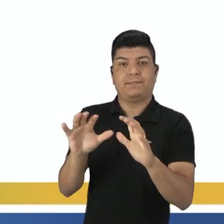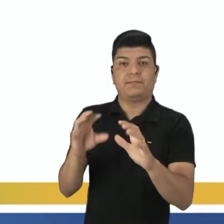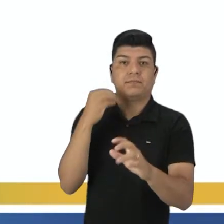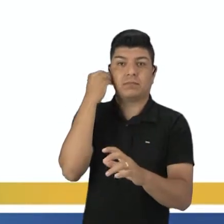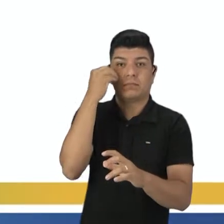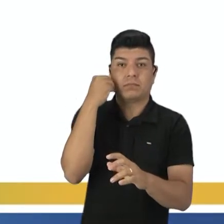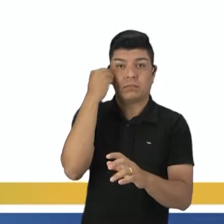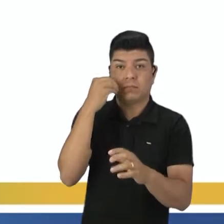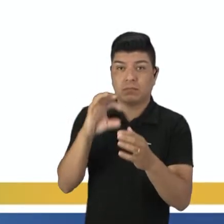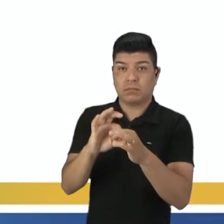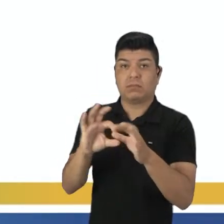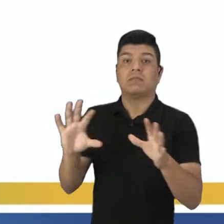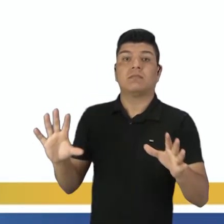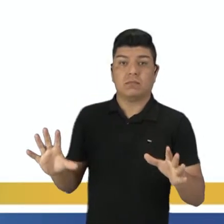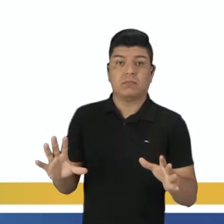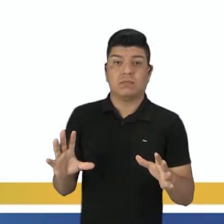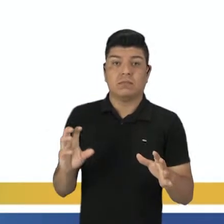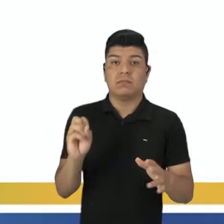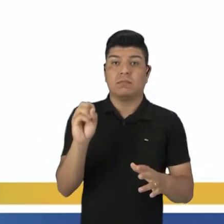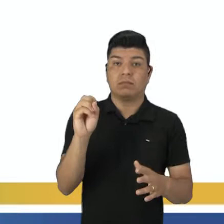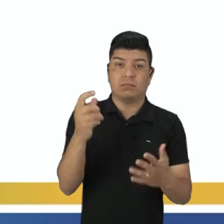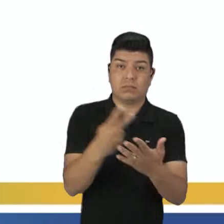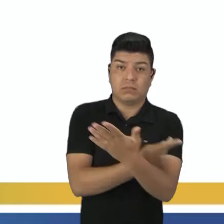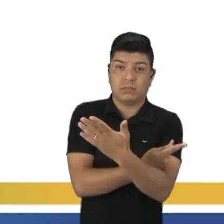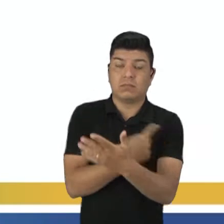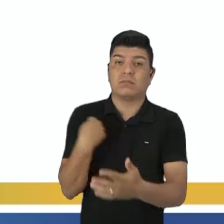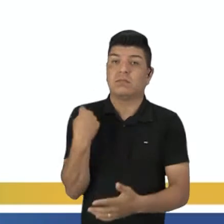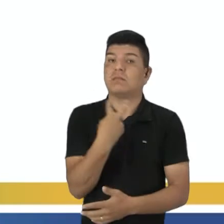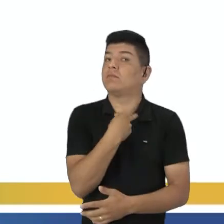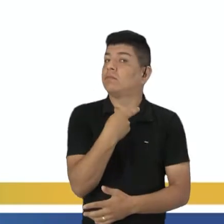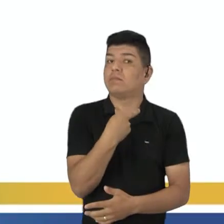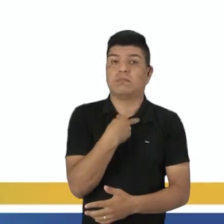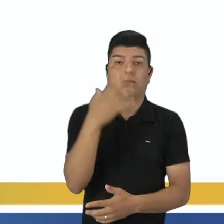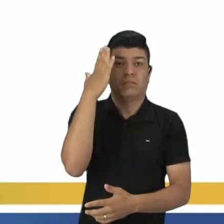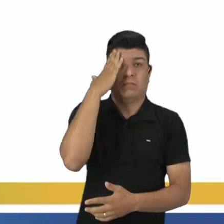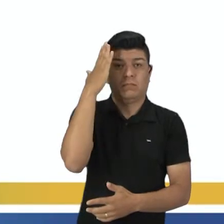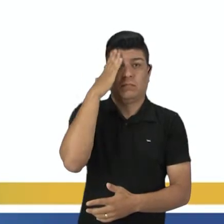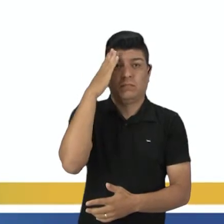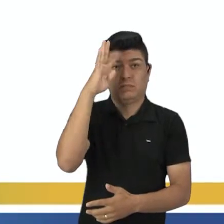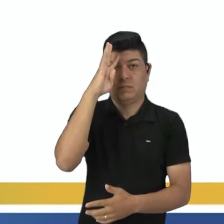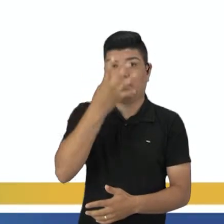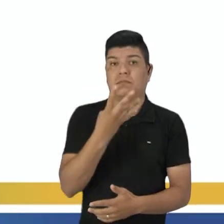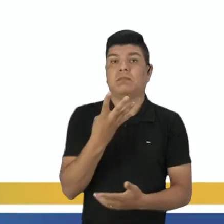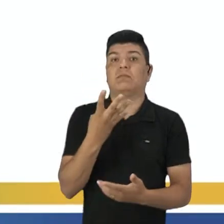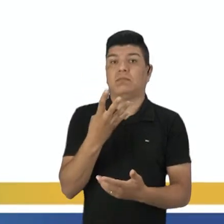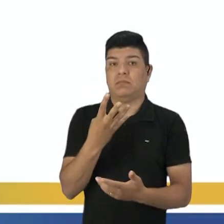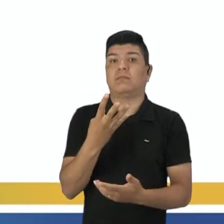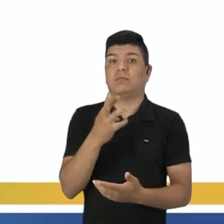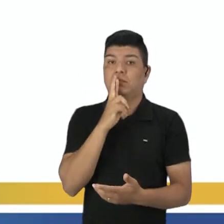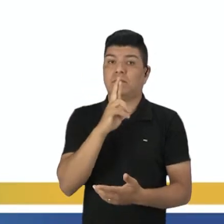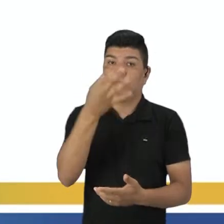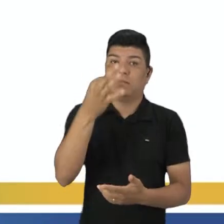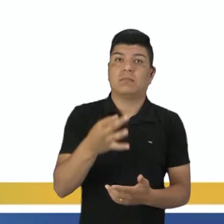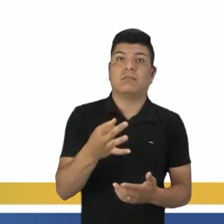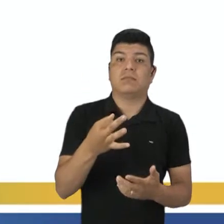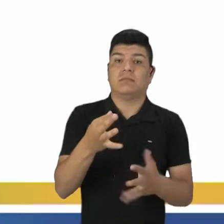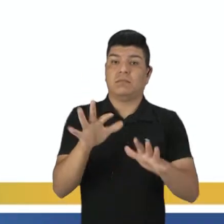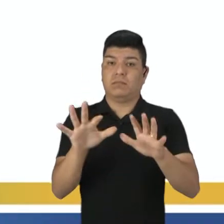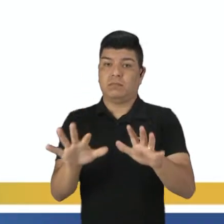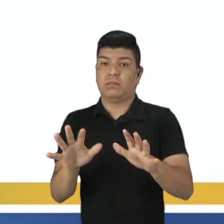experimento aleatório, ele ocorre quando nós não podemos prever seu resultado, mas podemos estimar